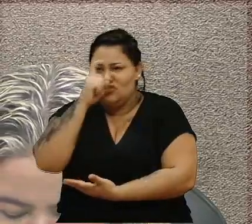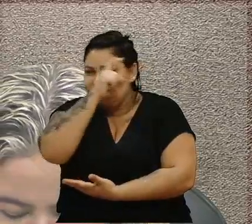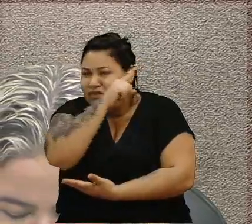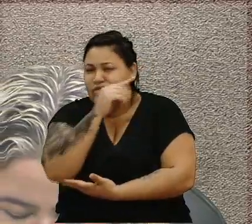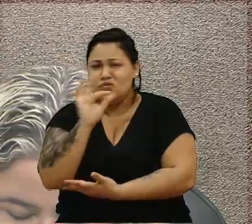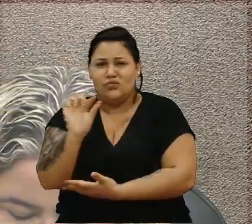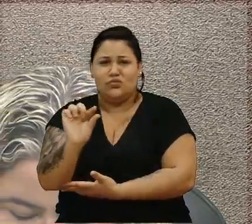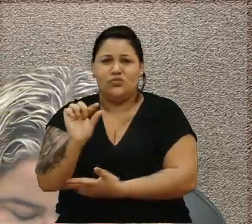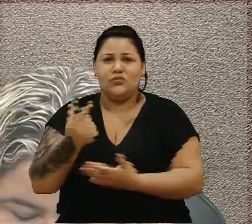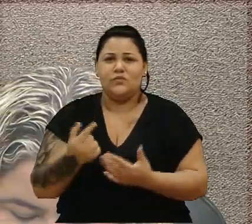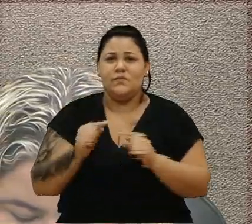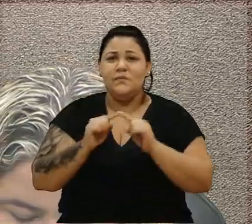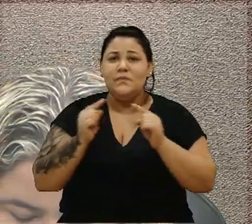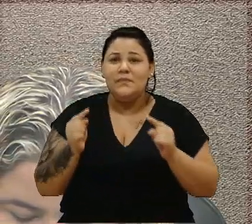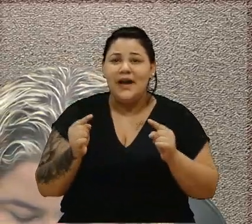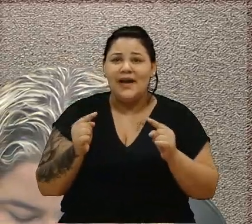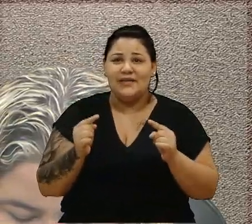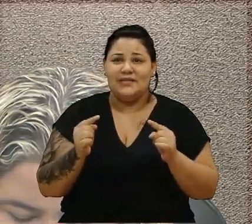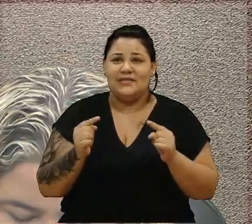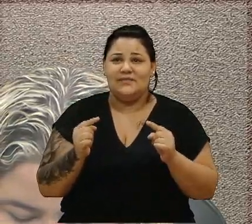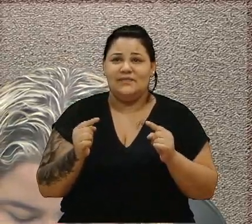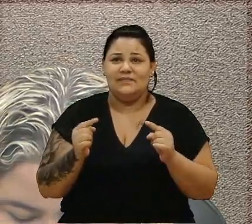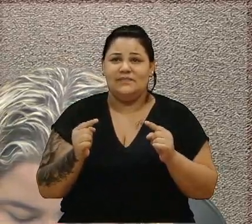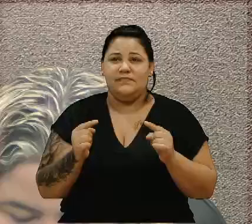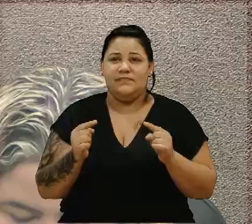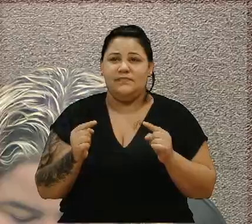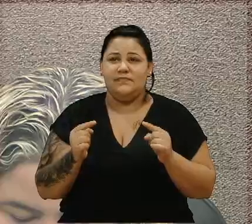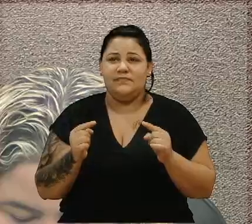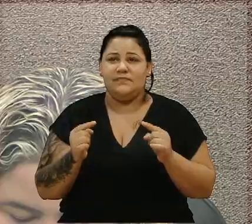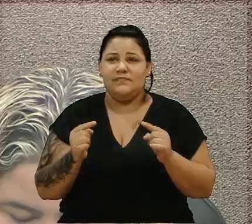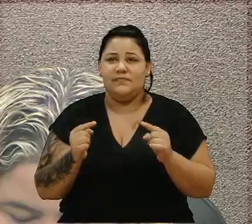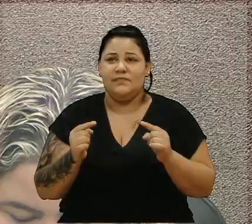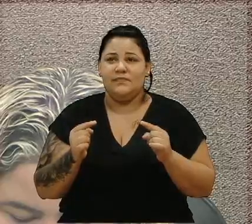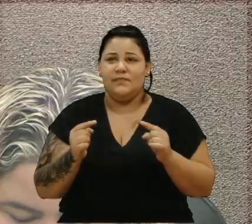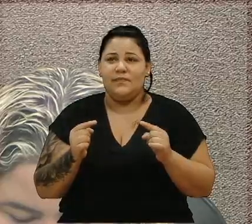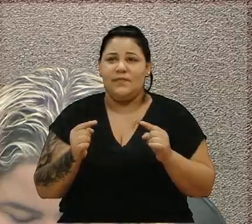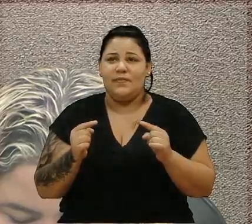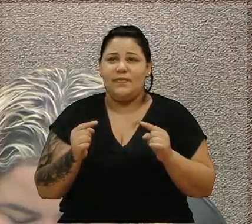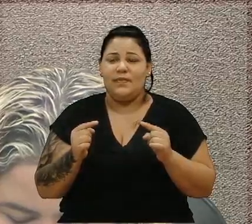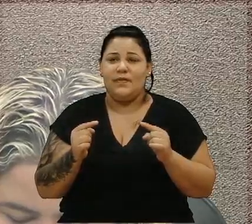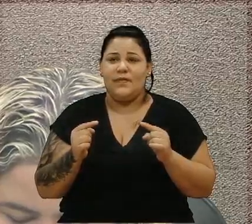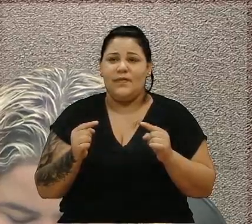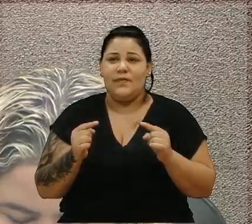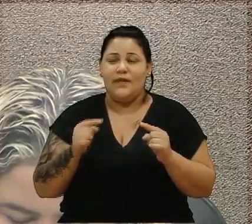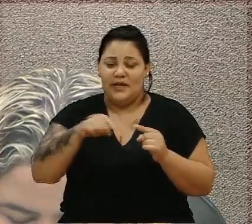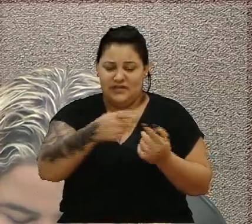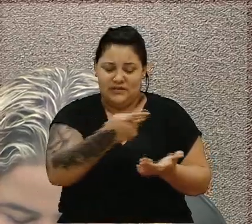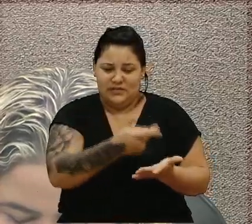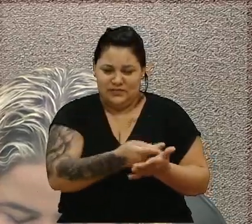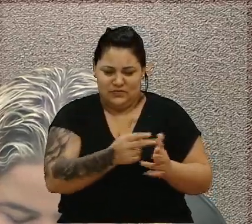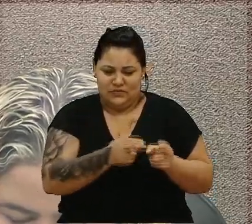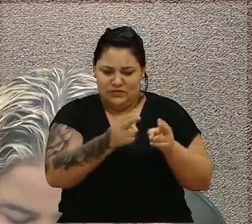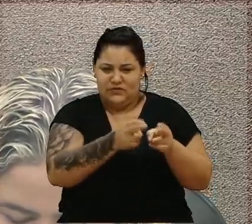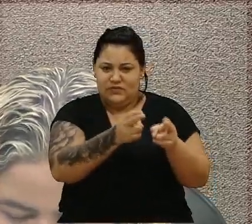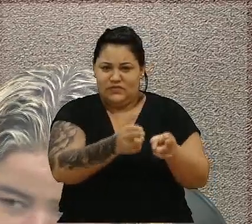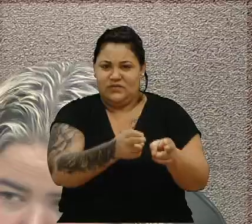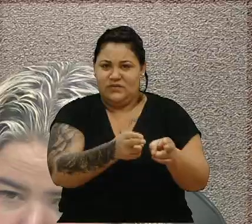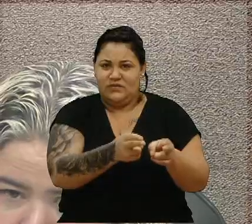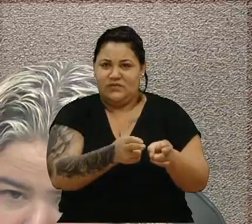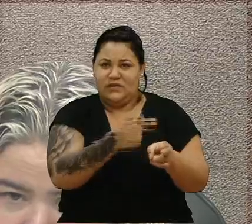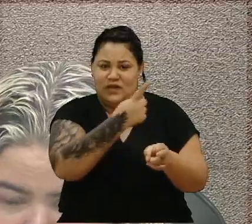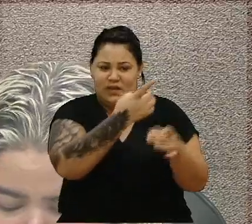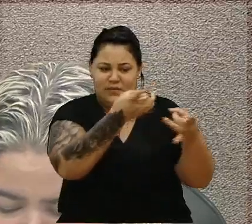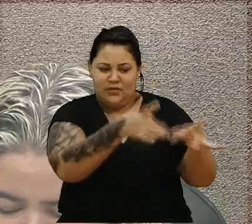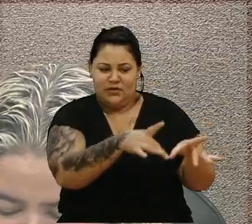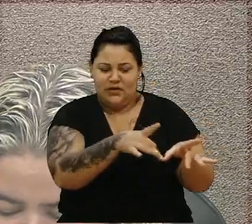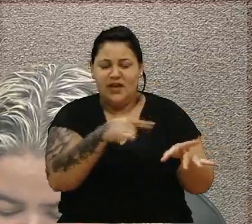Mas, entre eu perder essa peça histórica e ter ela aqui, eu prefiro, é lógico,